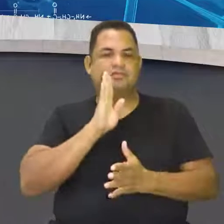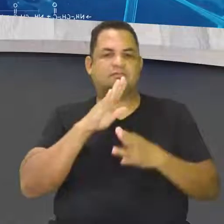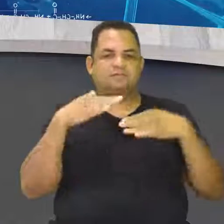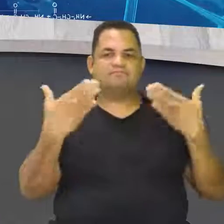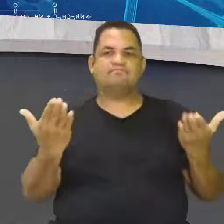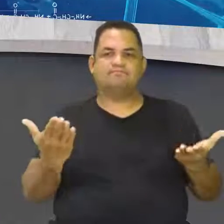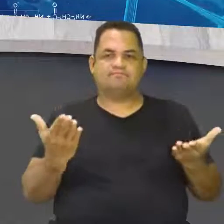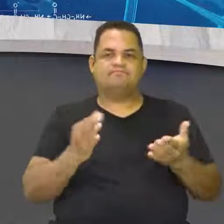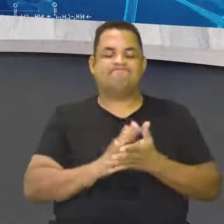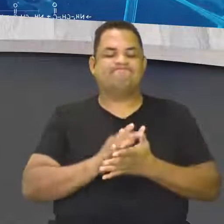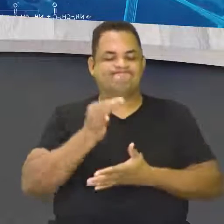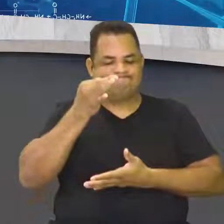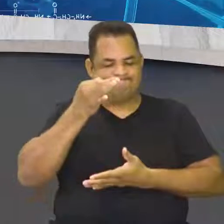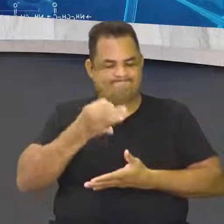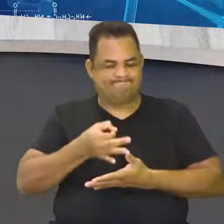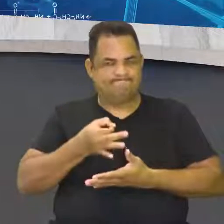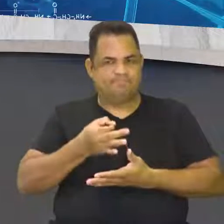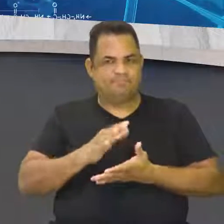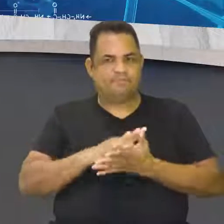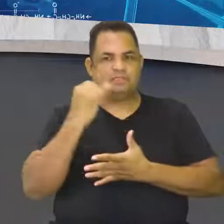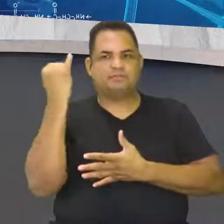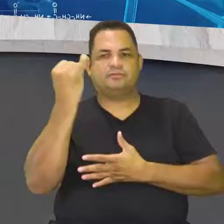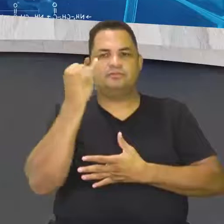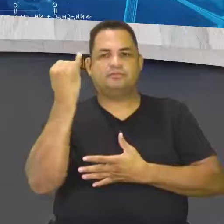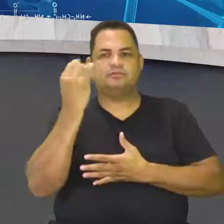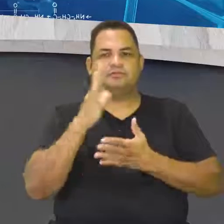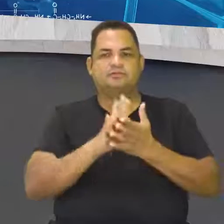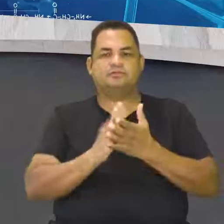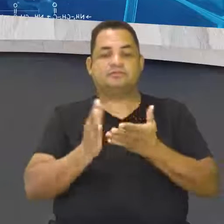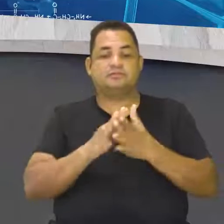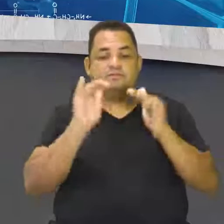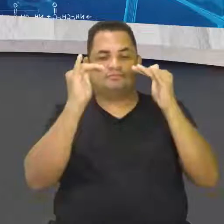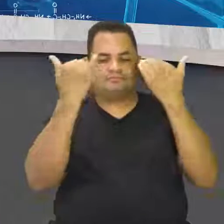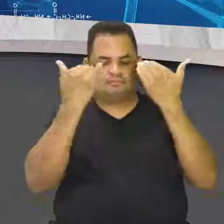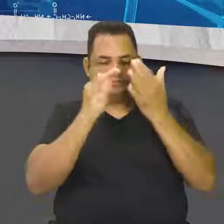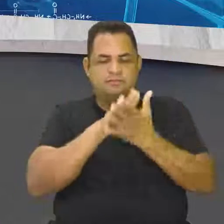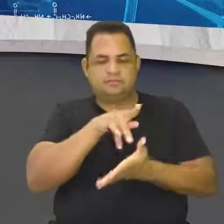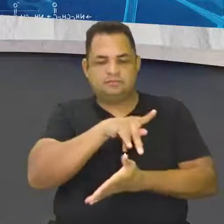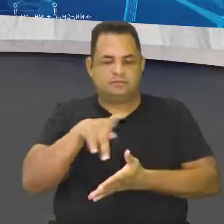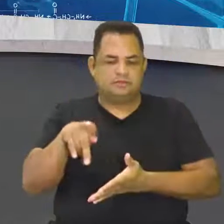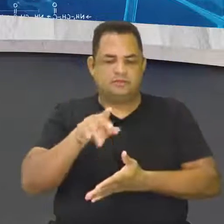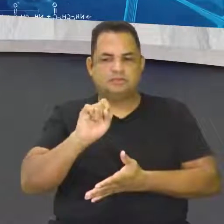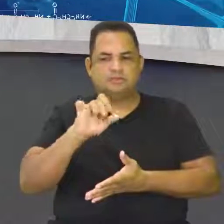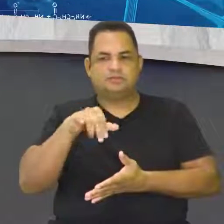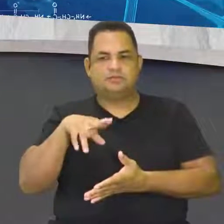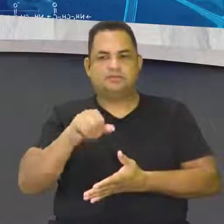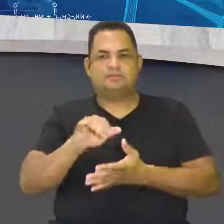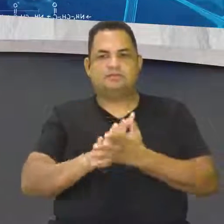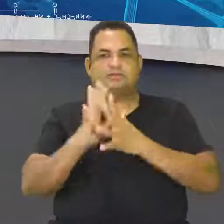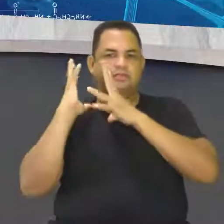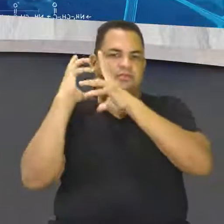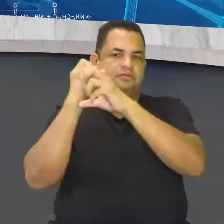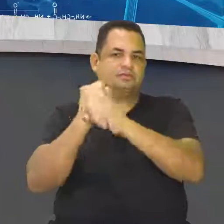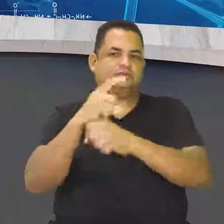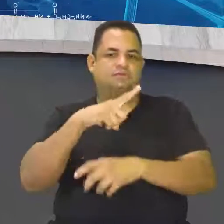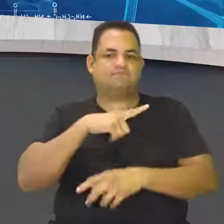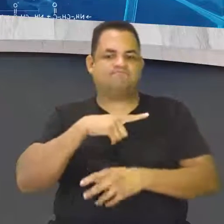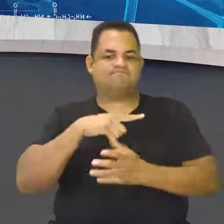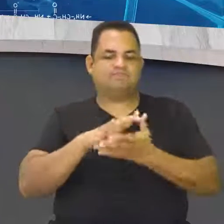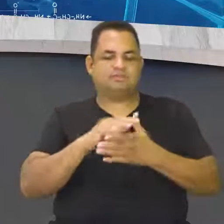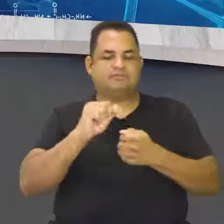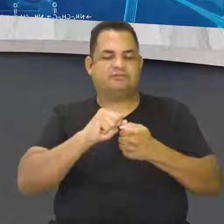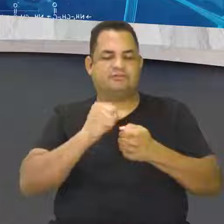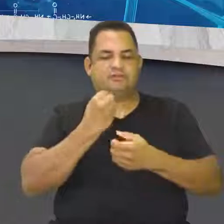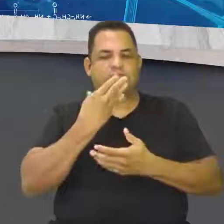Almeida? Exatamente. Muito importante que você se ligar que a professora Sabrina vai revisar para você ter sucesso